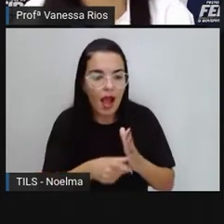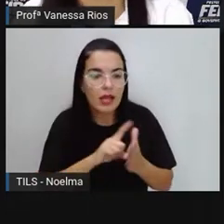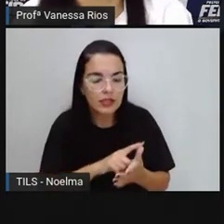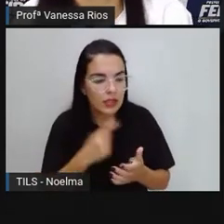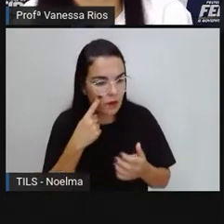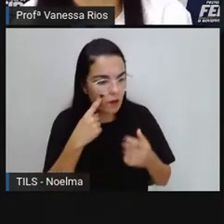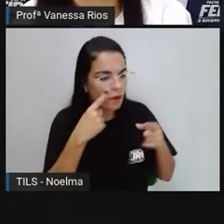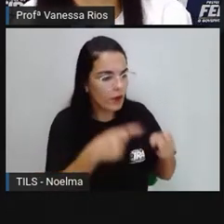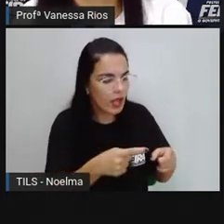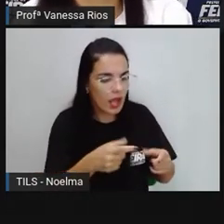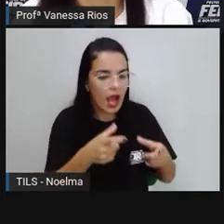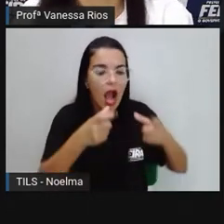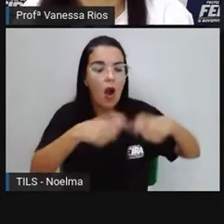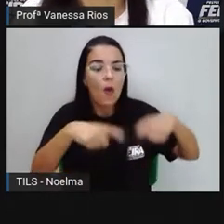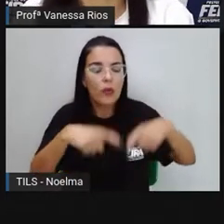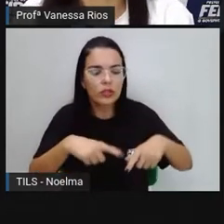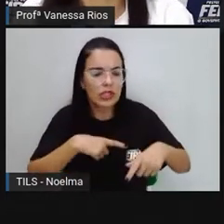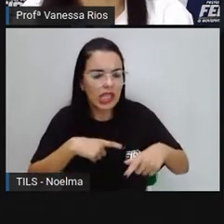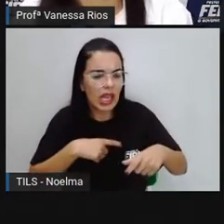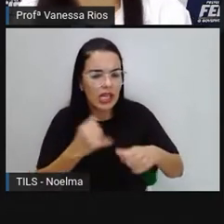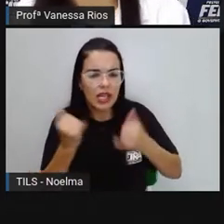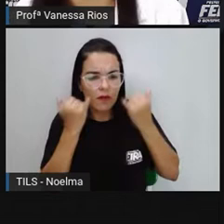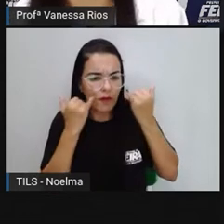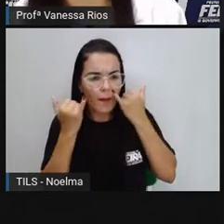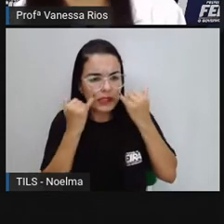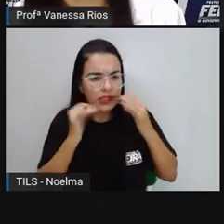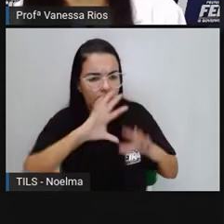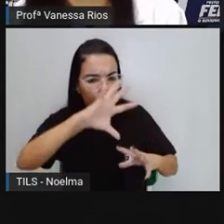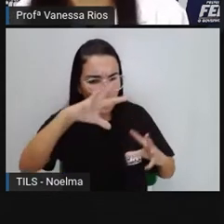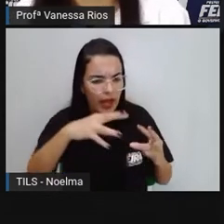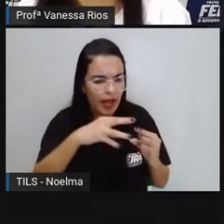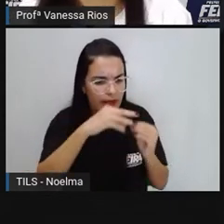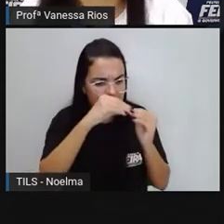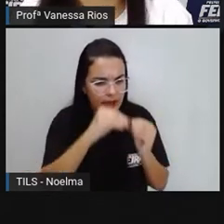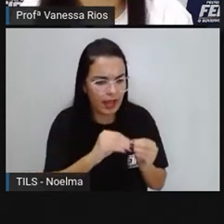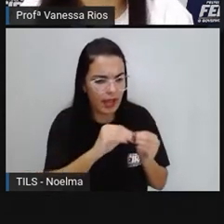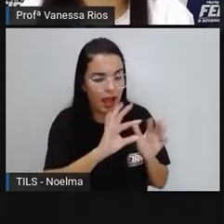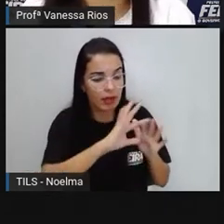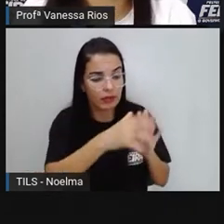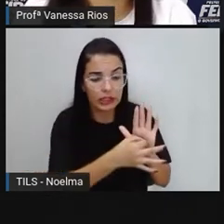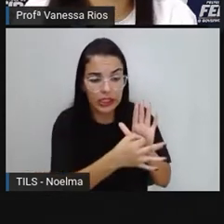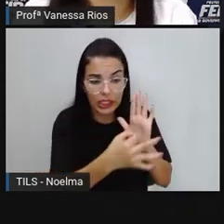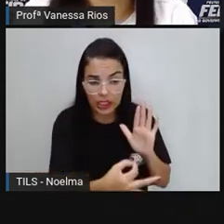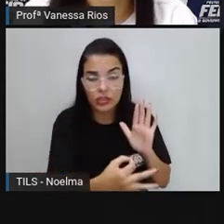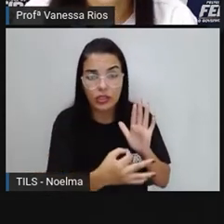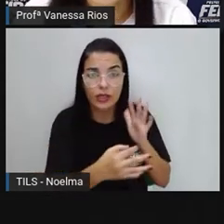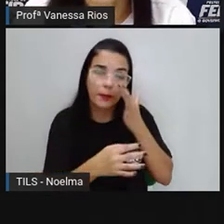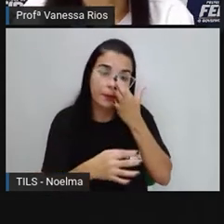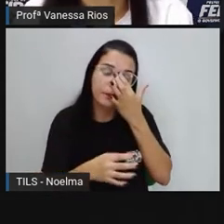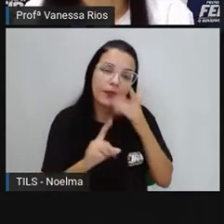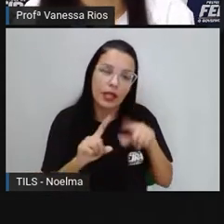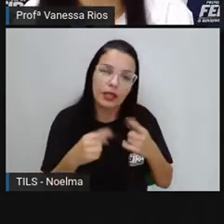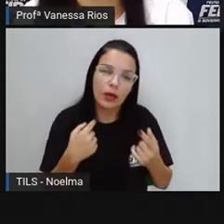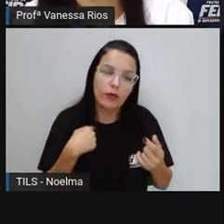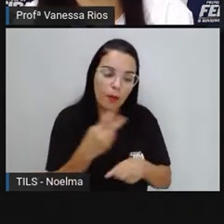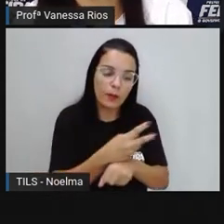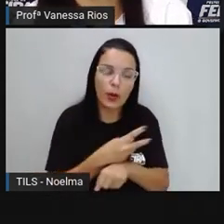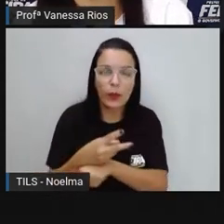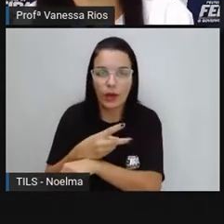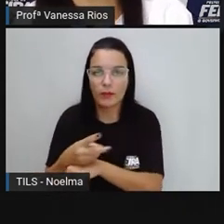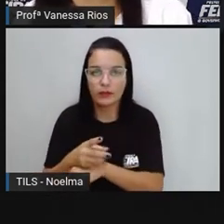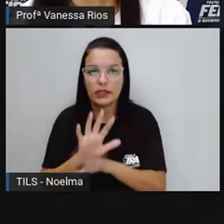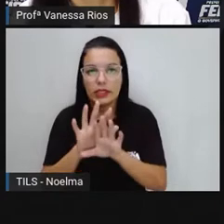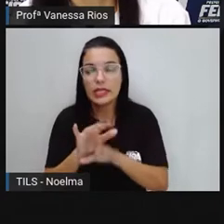revista, ou em um periódico que trata justamente desse tema. Então, vão ter lá várias resenhas de filme. Se eu quero,